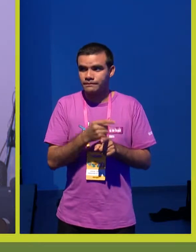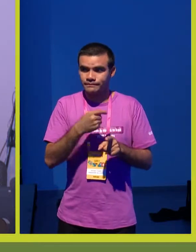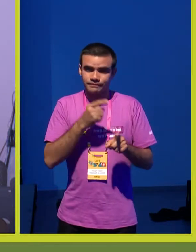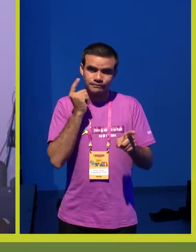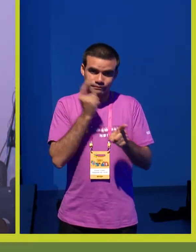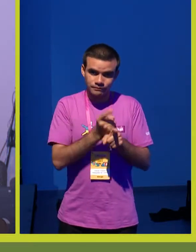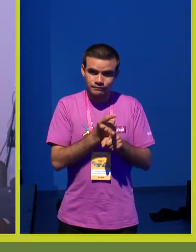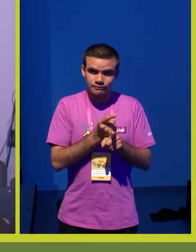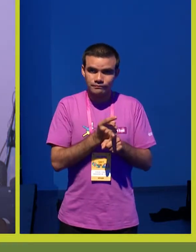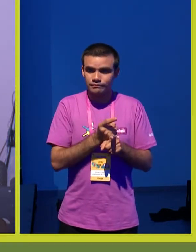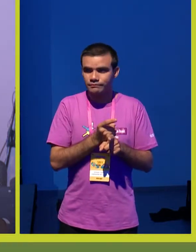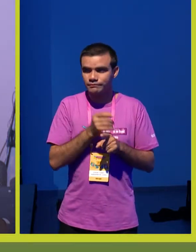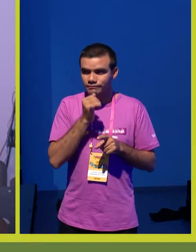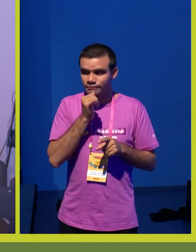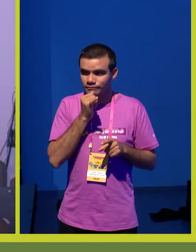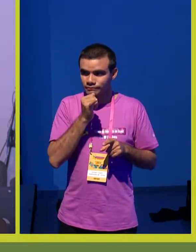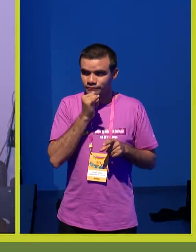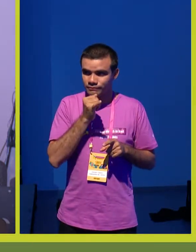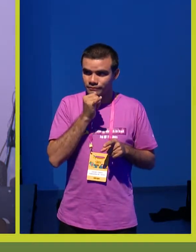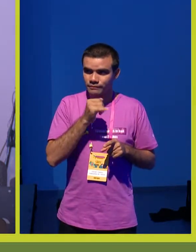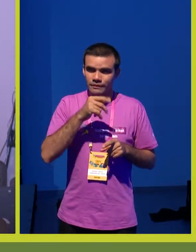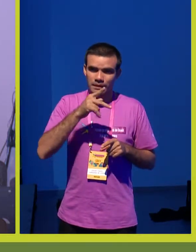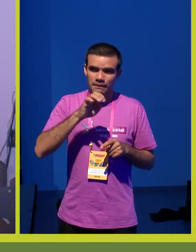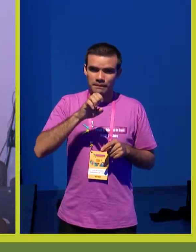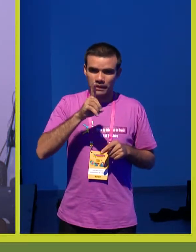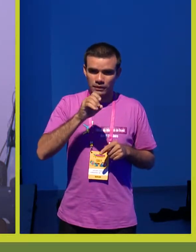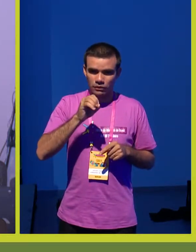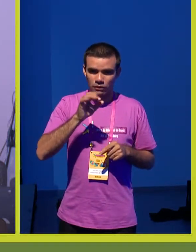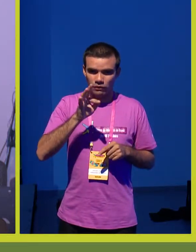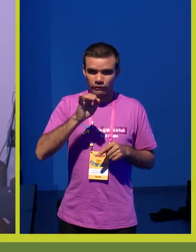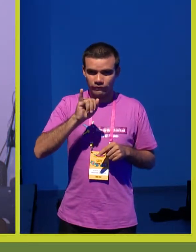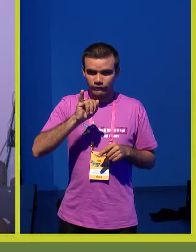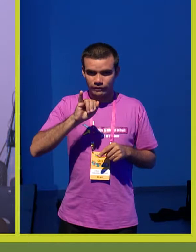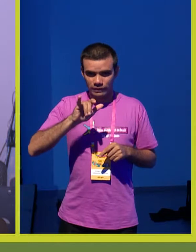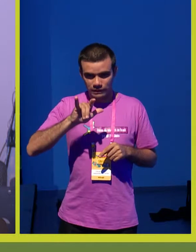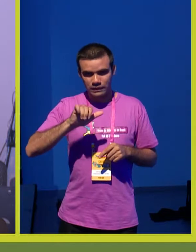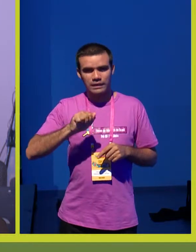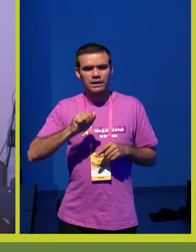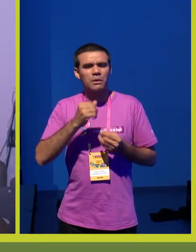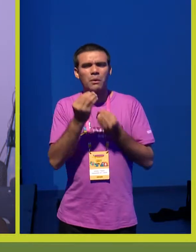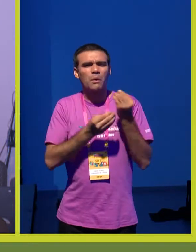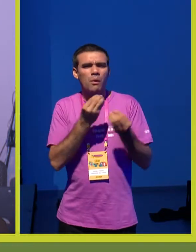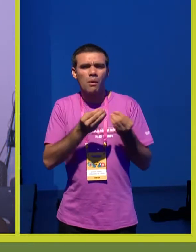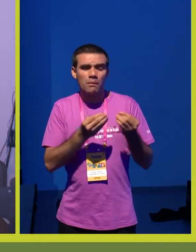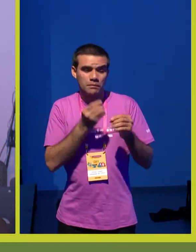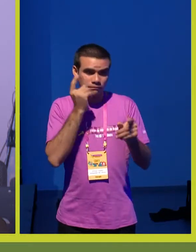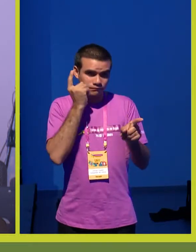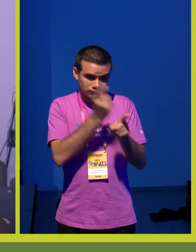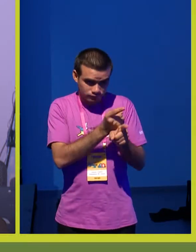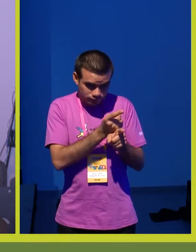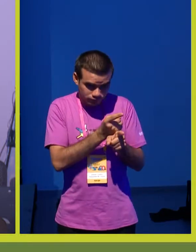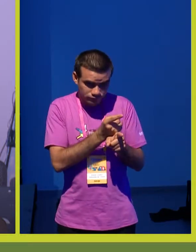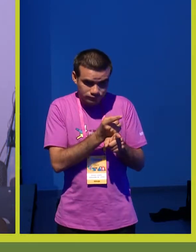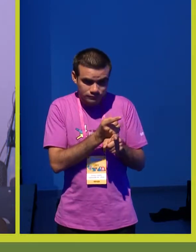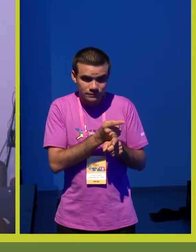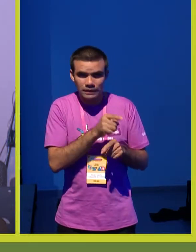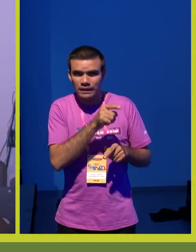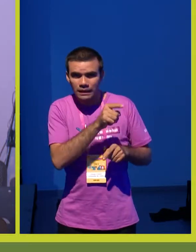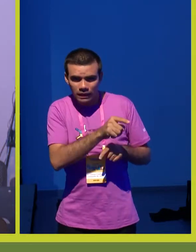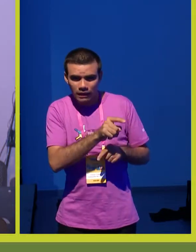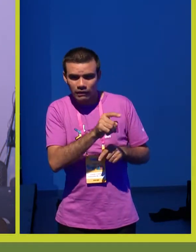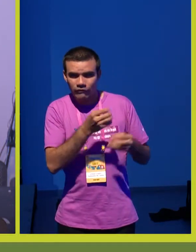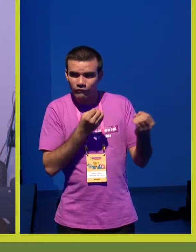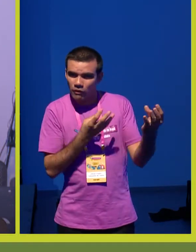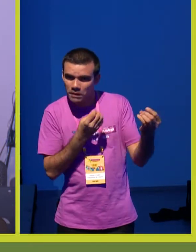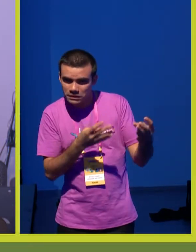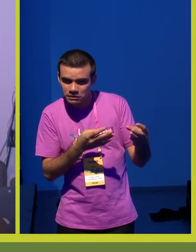envolvendo um caso mais concreto pedofilia muito específico como eu poderia ter acesso ou não àquela